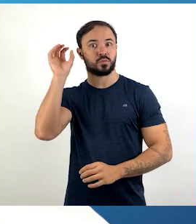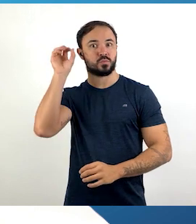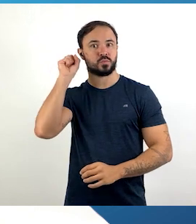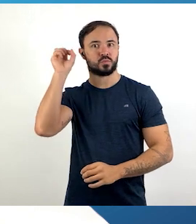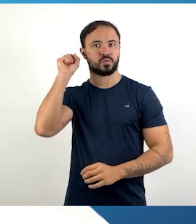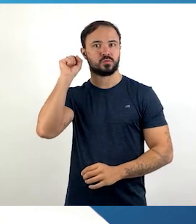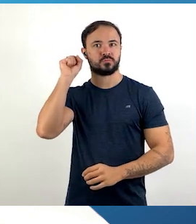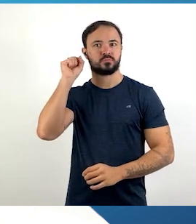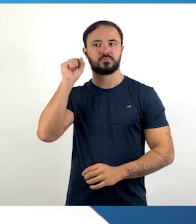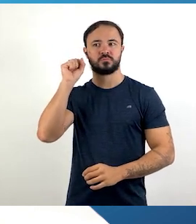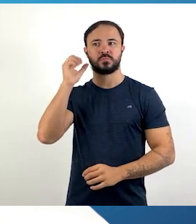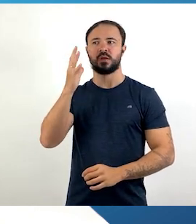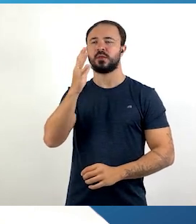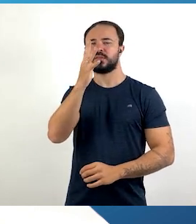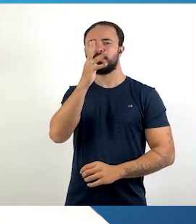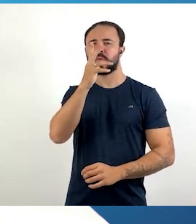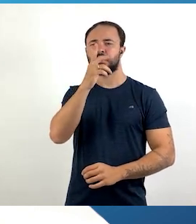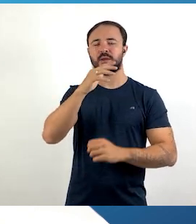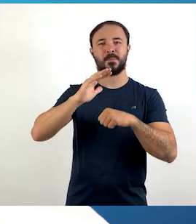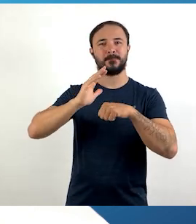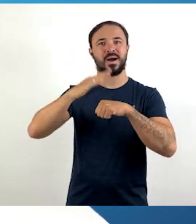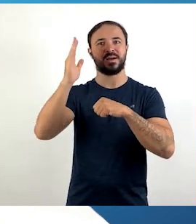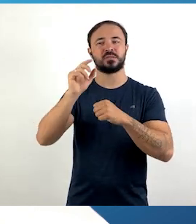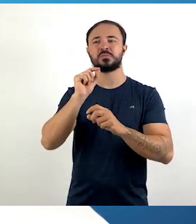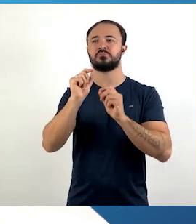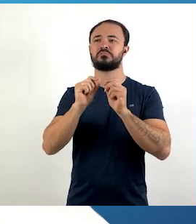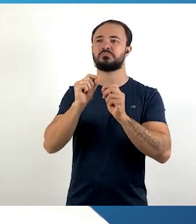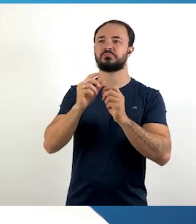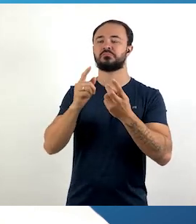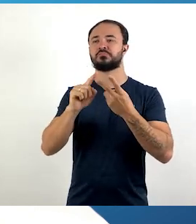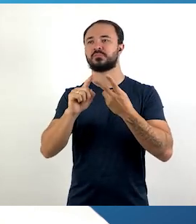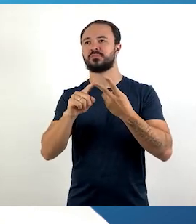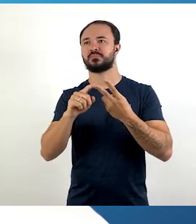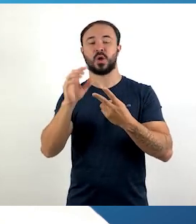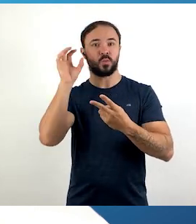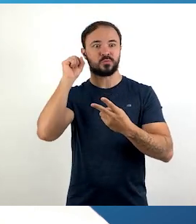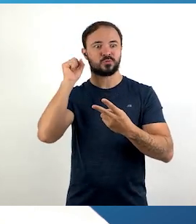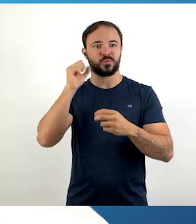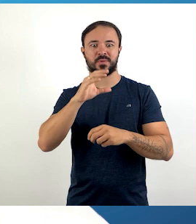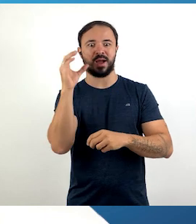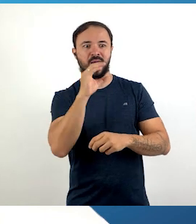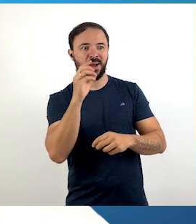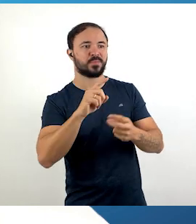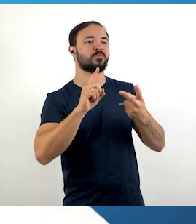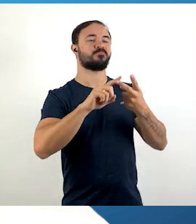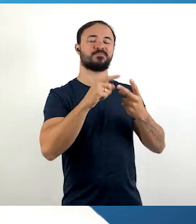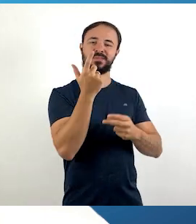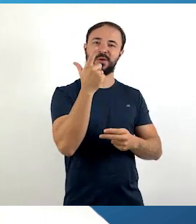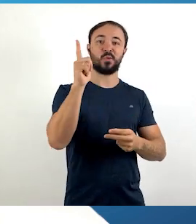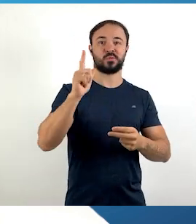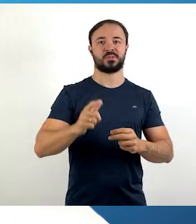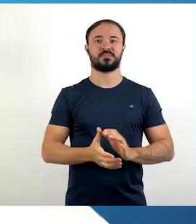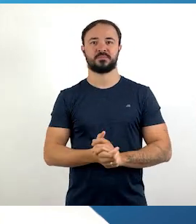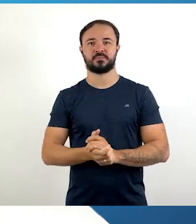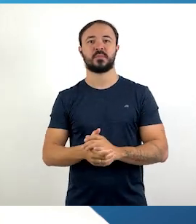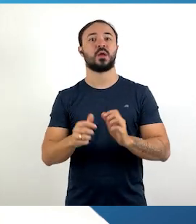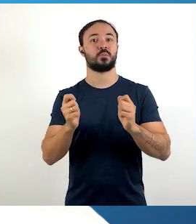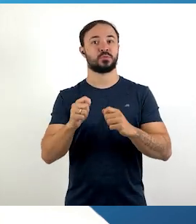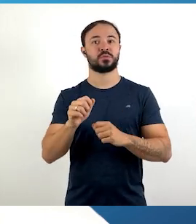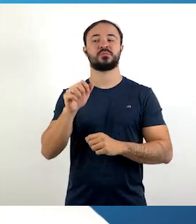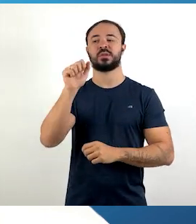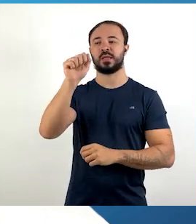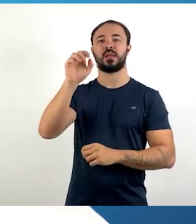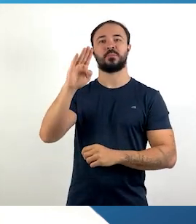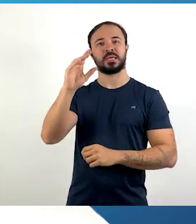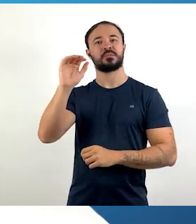ponto. Então, formando essa combinação, nós temos palavras que podem ser formadas e enviadas.